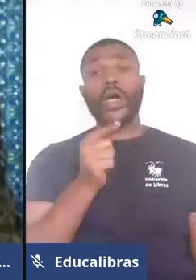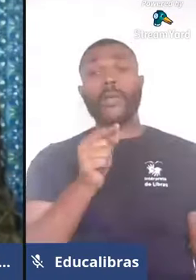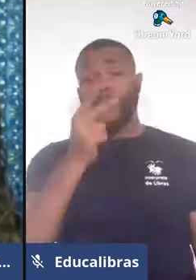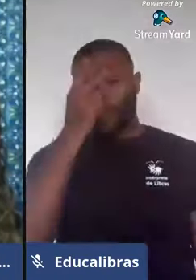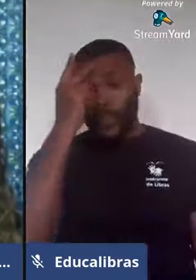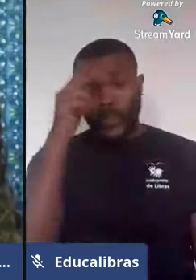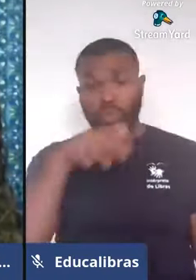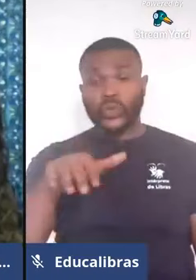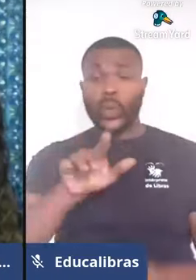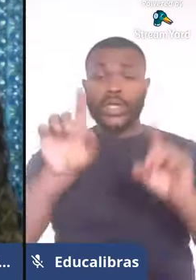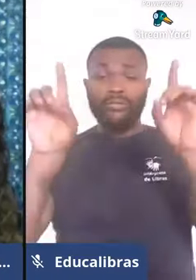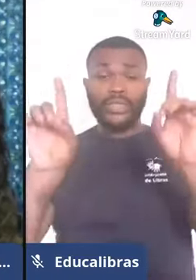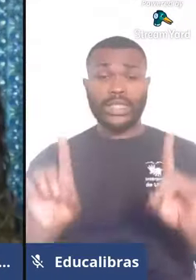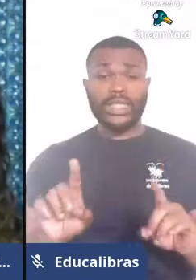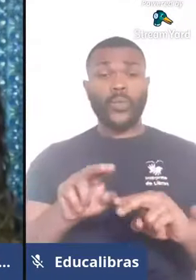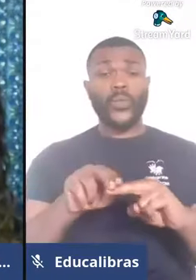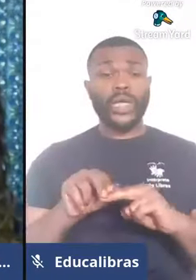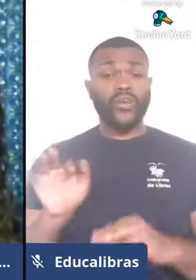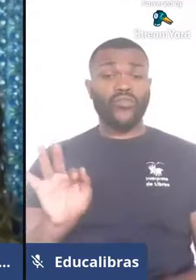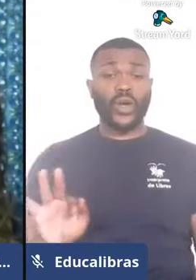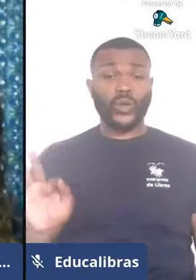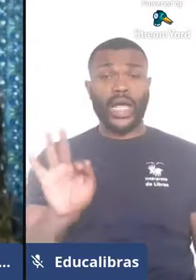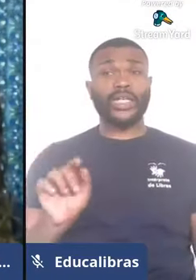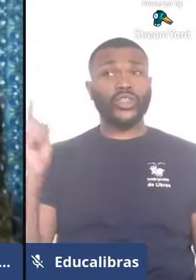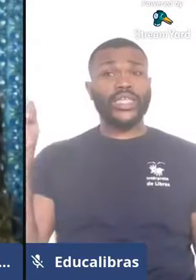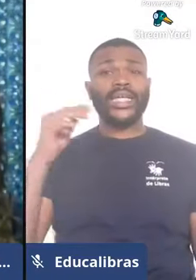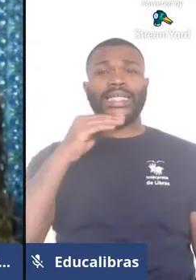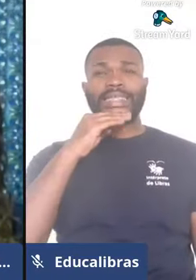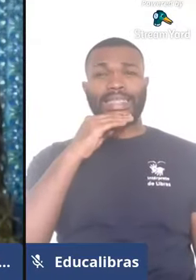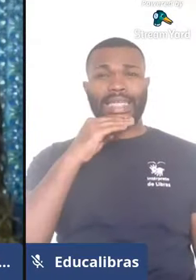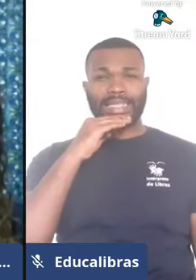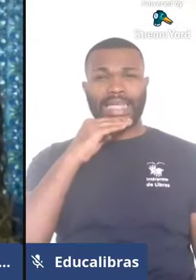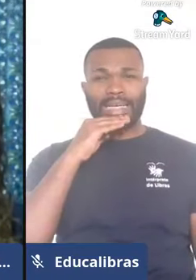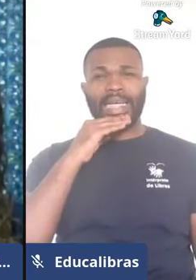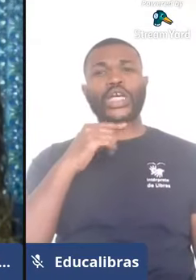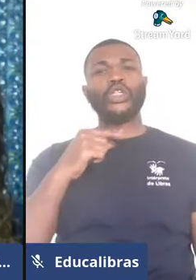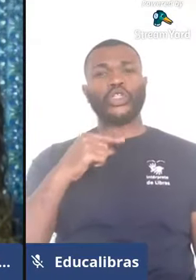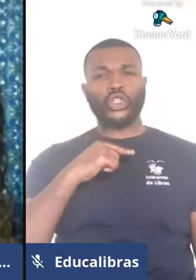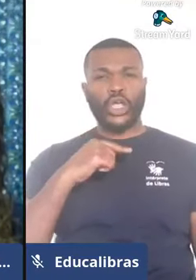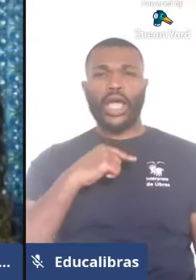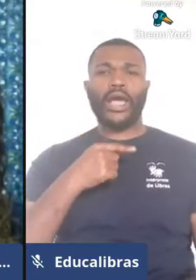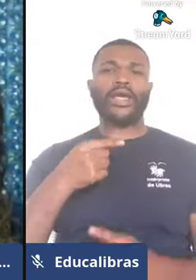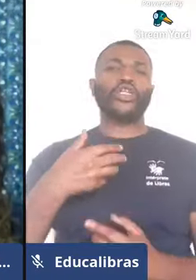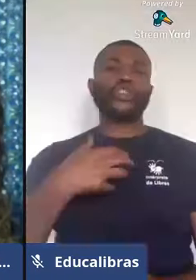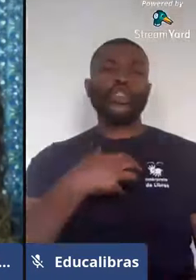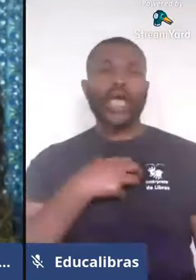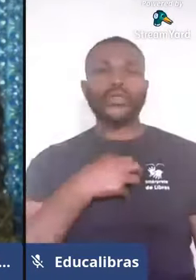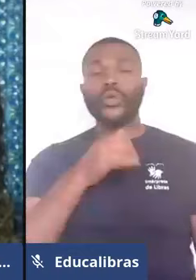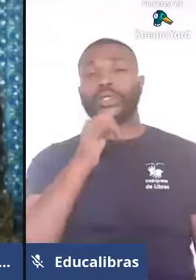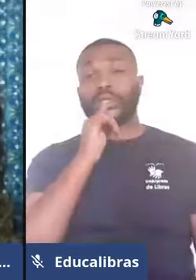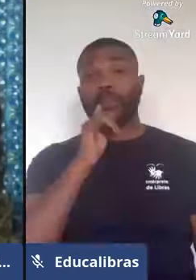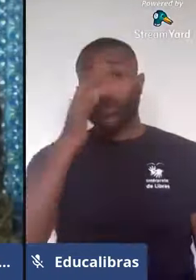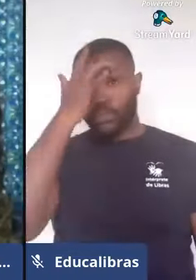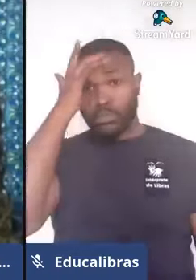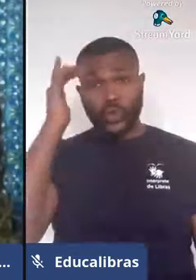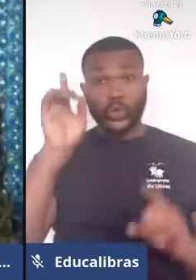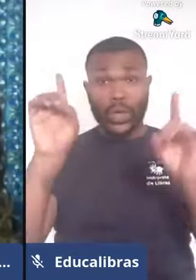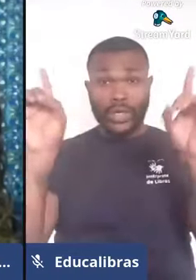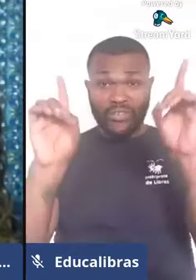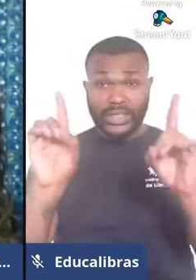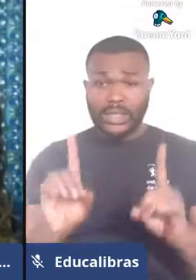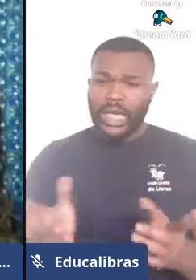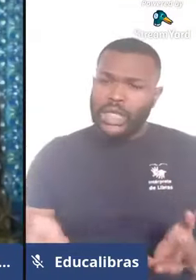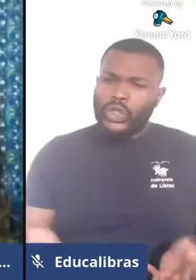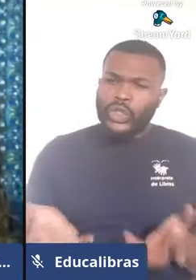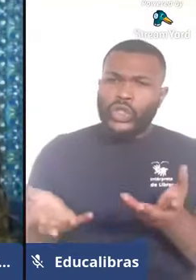a faculdade que eu estudei, que foi a Uni Santana, ela tinha essa característica, né, de estimular a participação de pessoas com deficiência, tanto